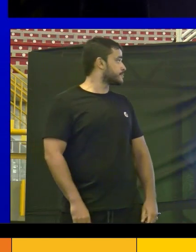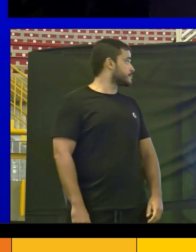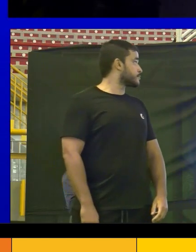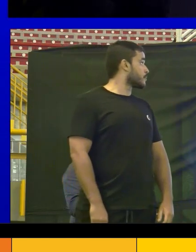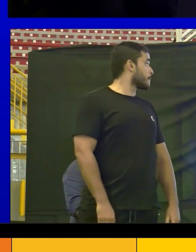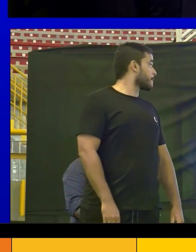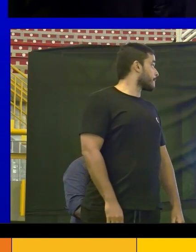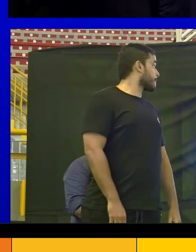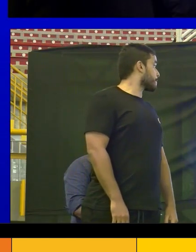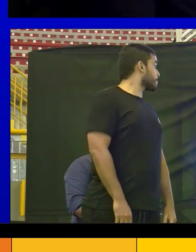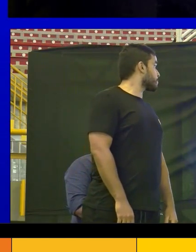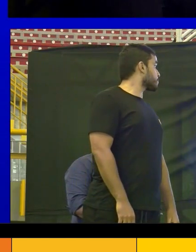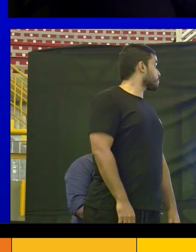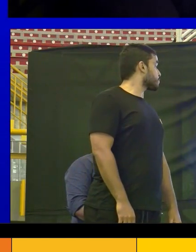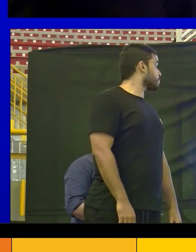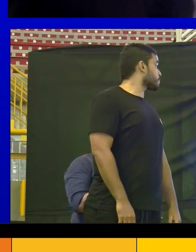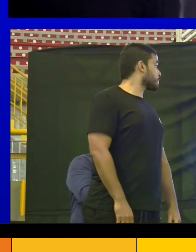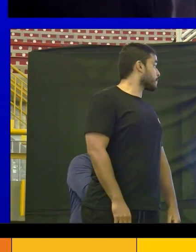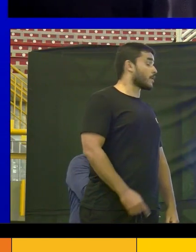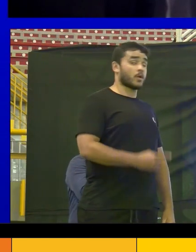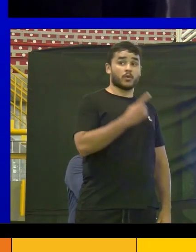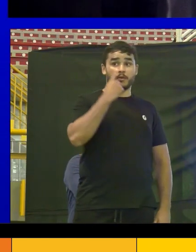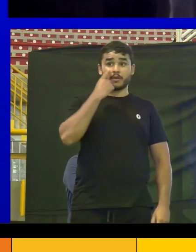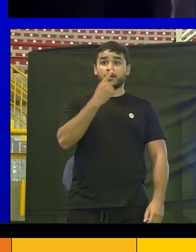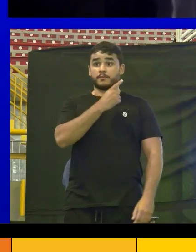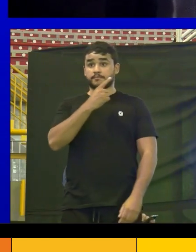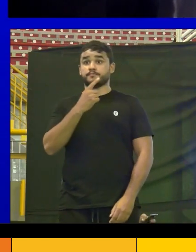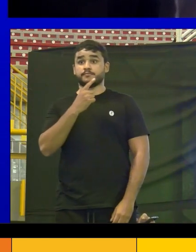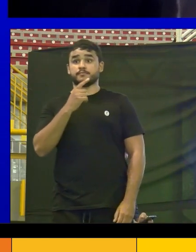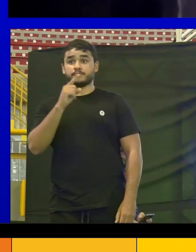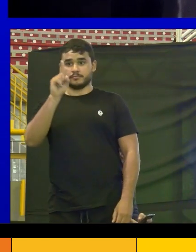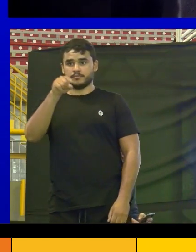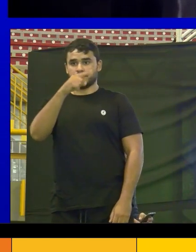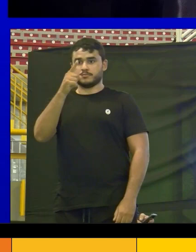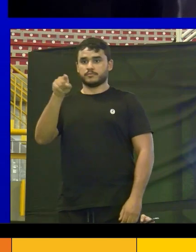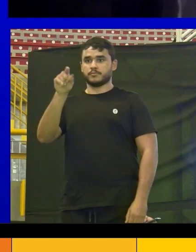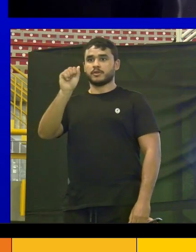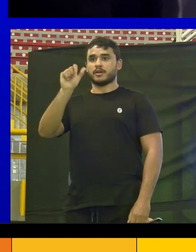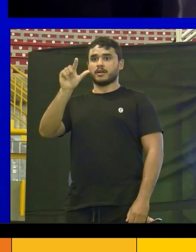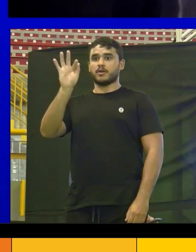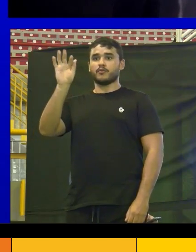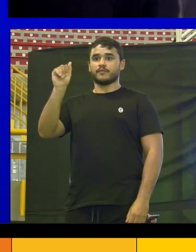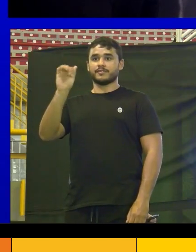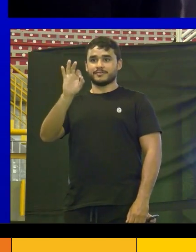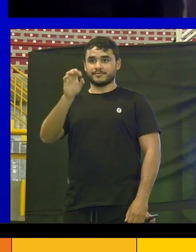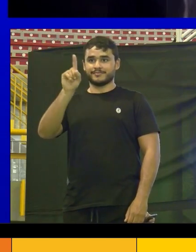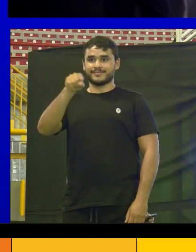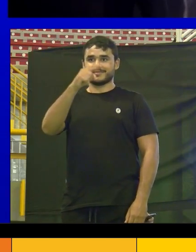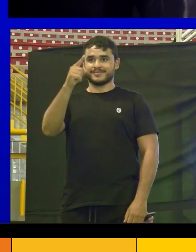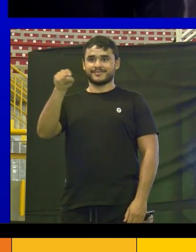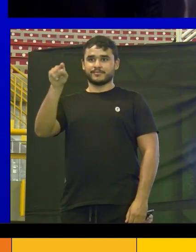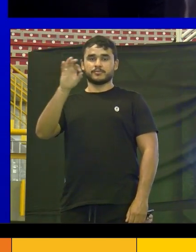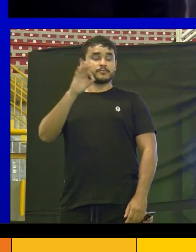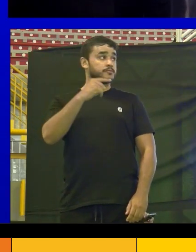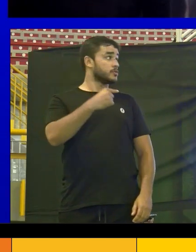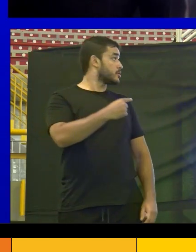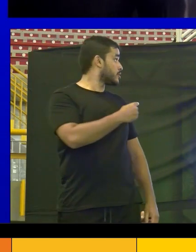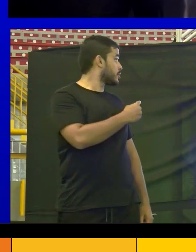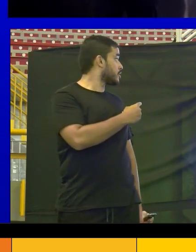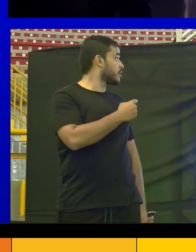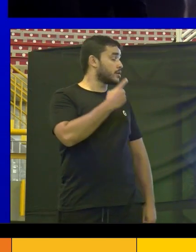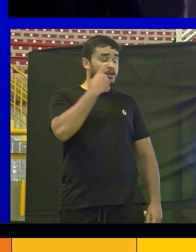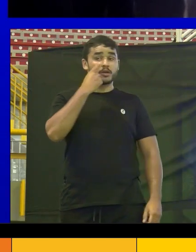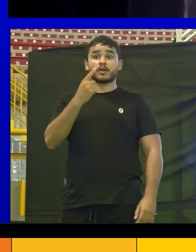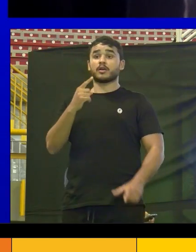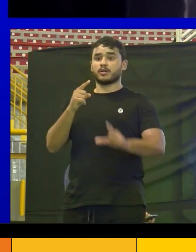Veja, aqui está o ângulo que eu chamei de alfa, o ângulo agudo, alfa. Esse ângulo ele é maior do